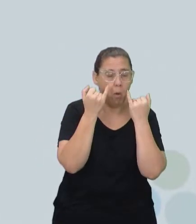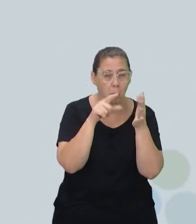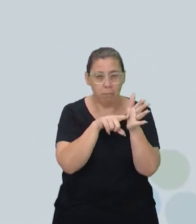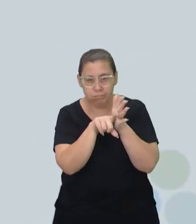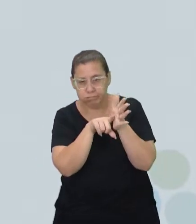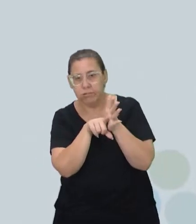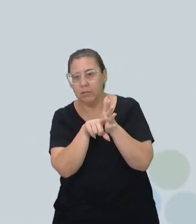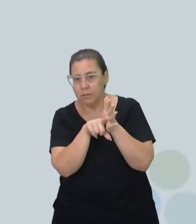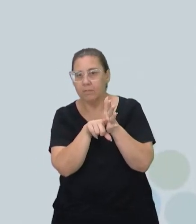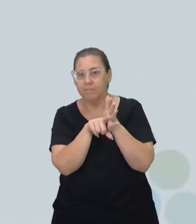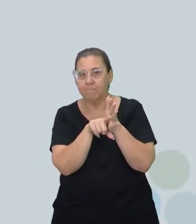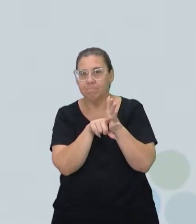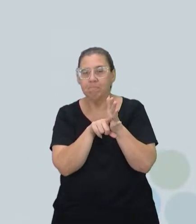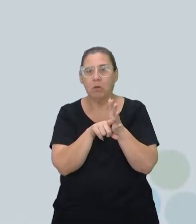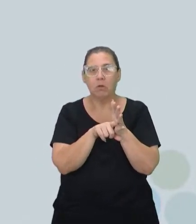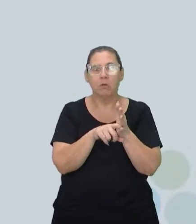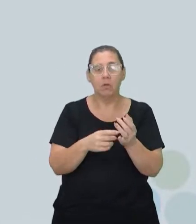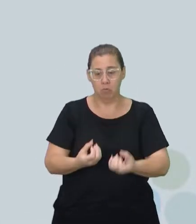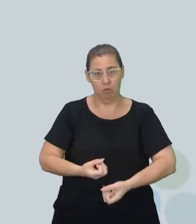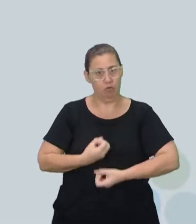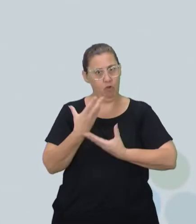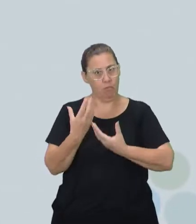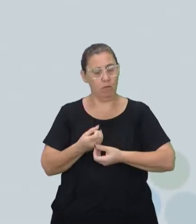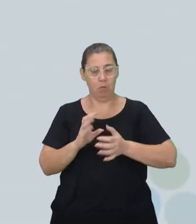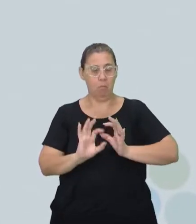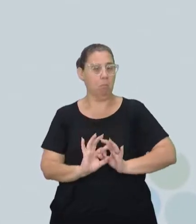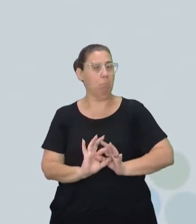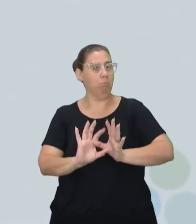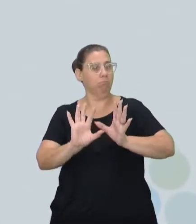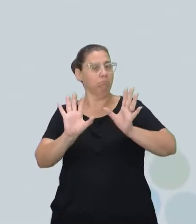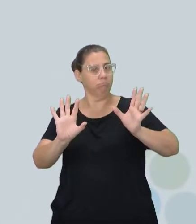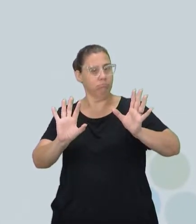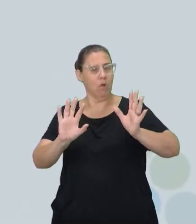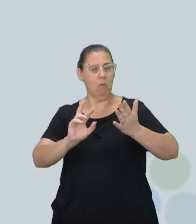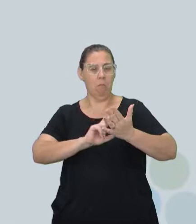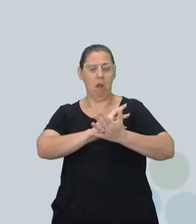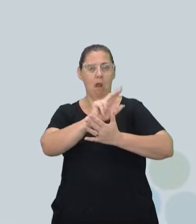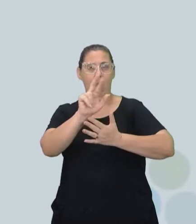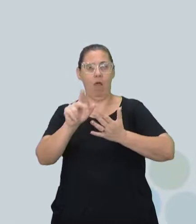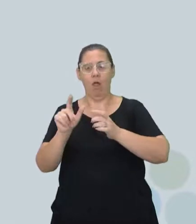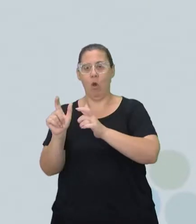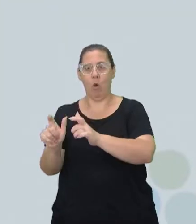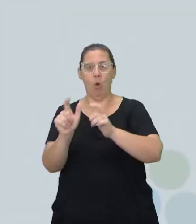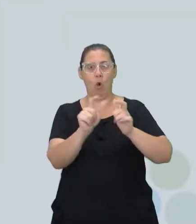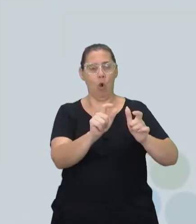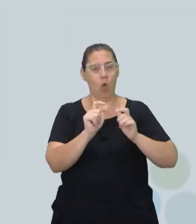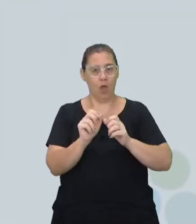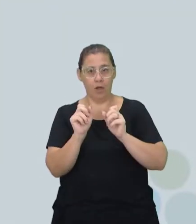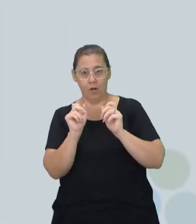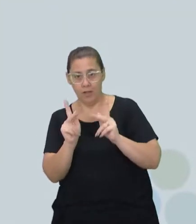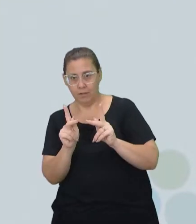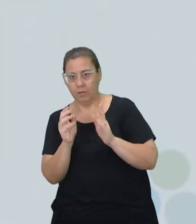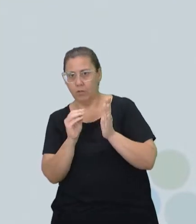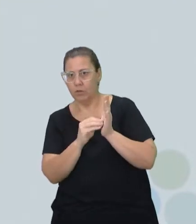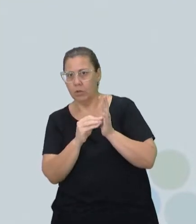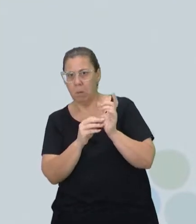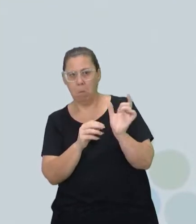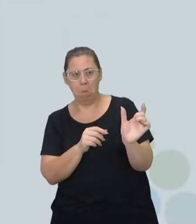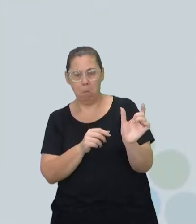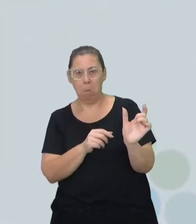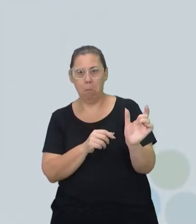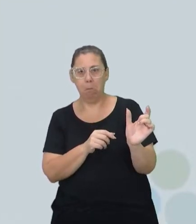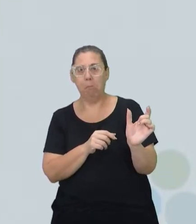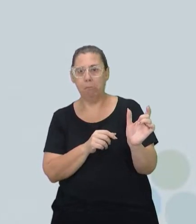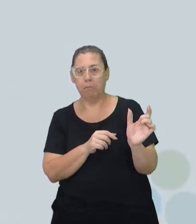pesquisa, informações disponíveis em diferentes locais, tá bem? Tá faltando uma palavra aqui.